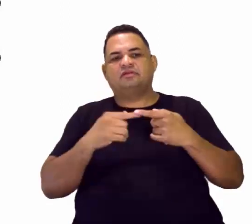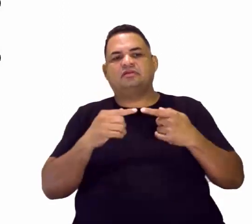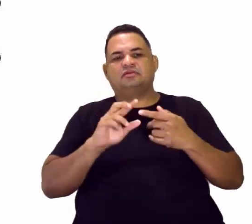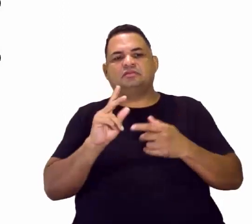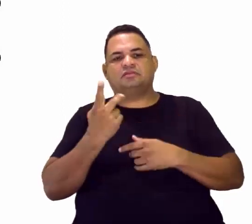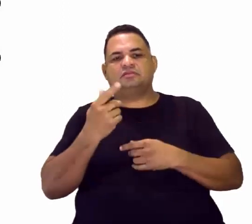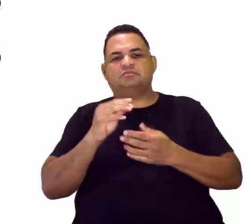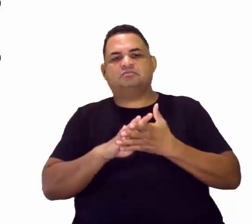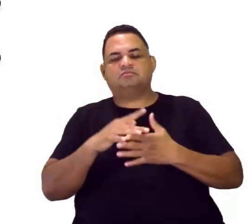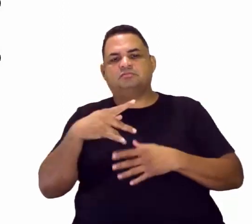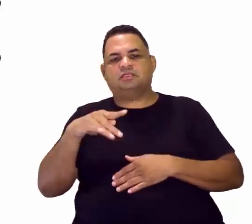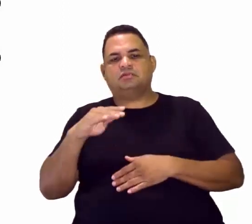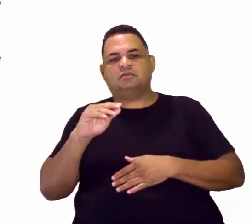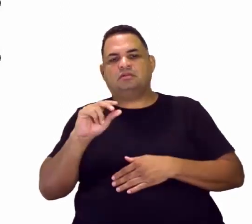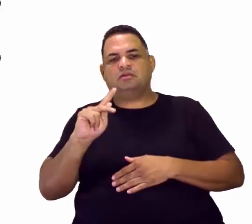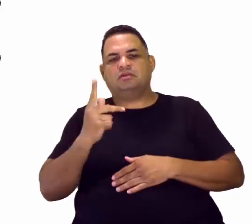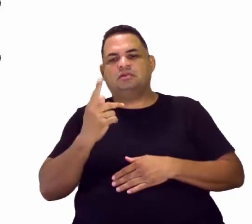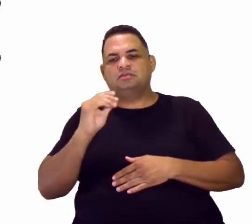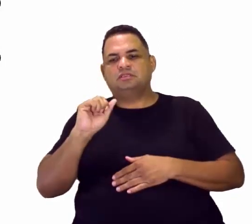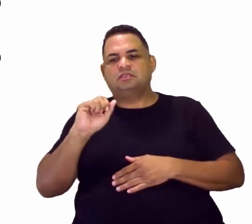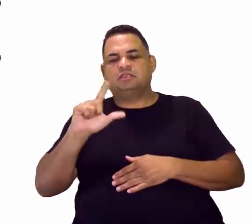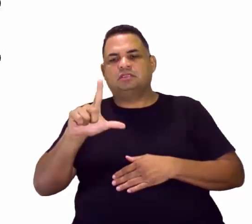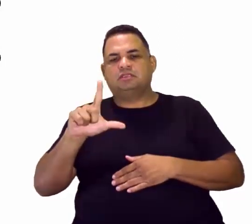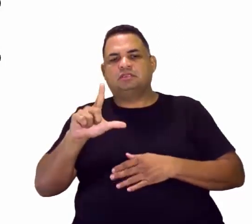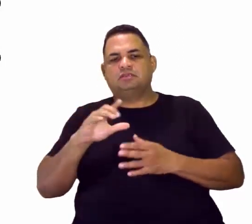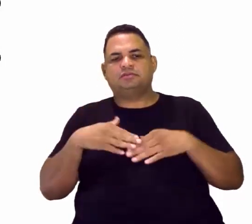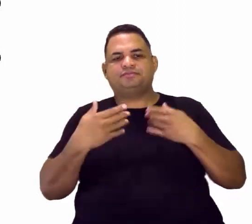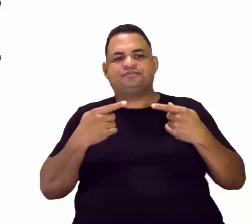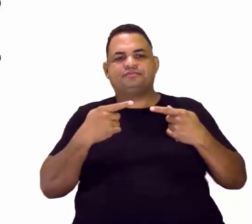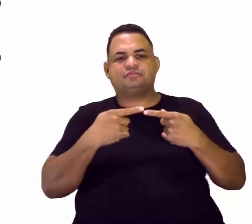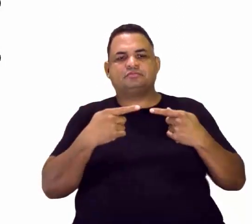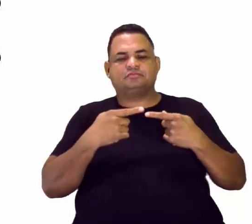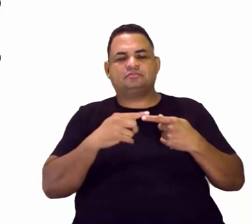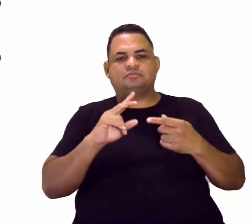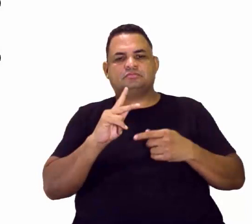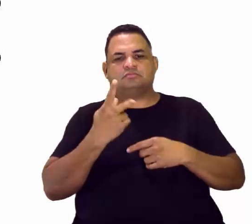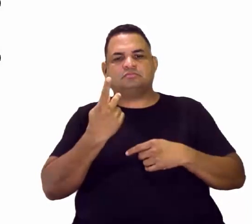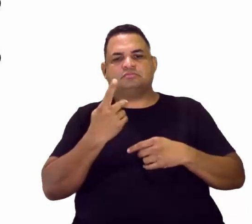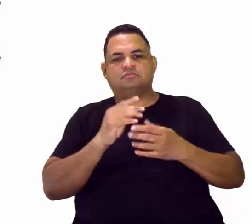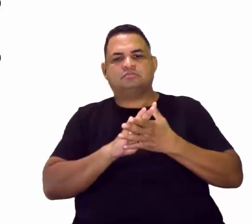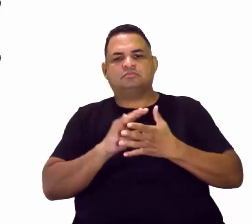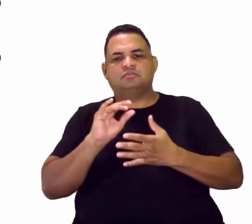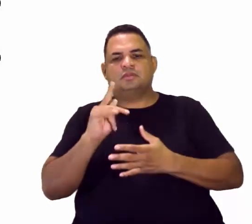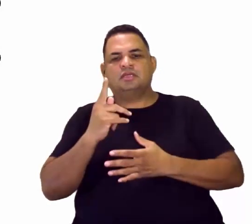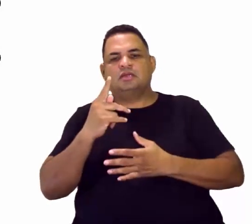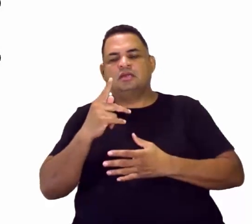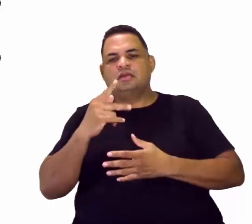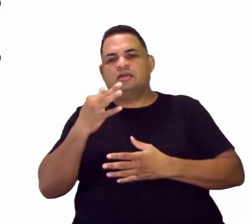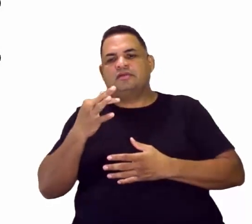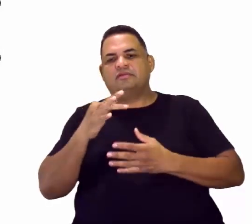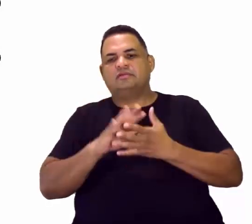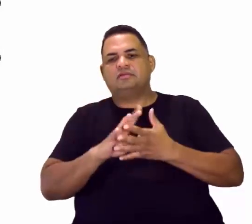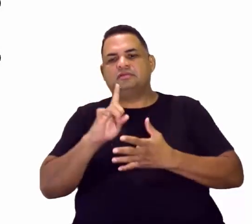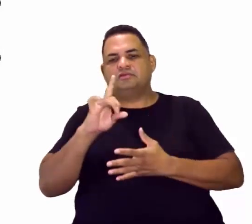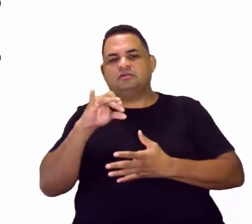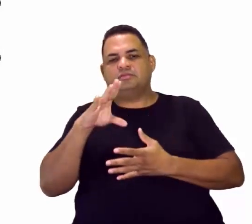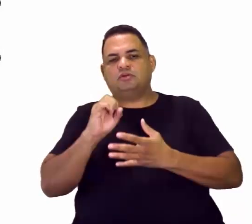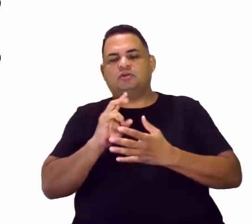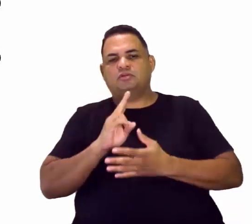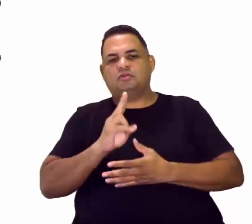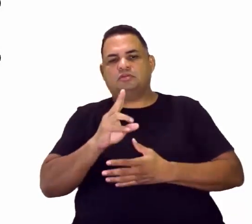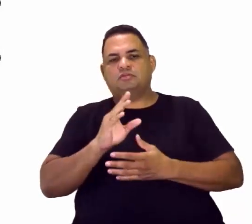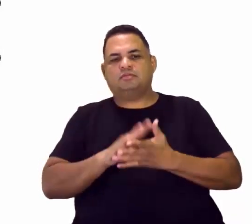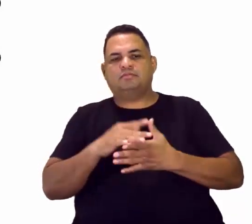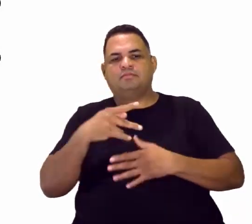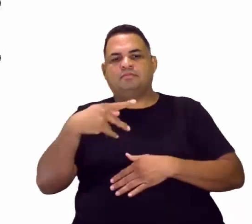hidrogênio para o HCl. D, ligações de hidrogênio para o HF e dipolo